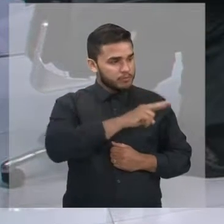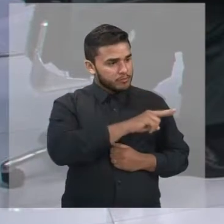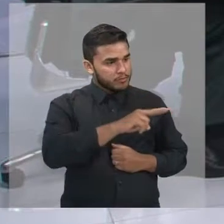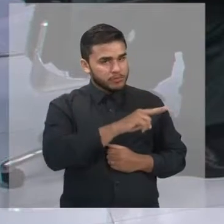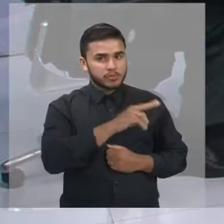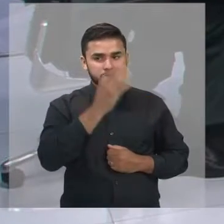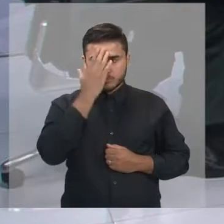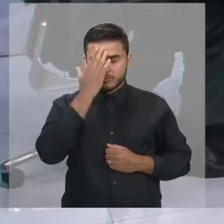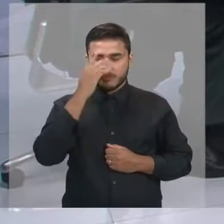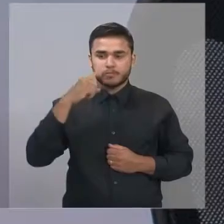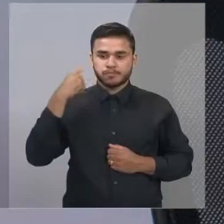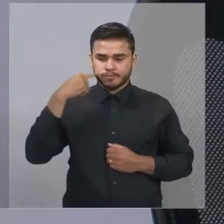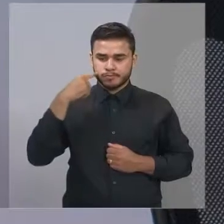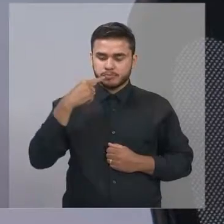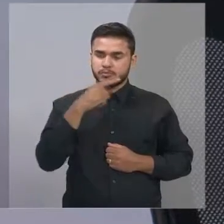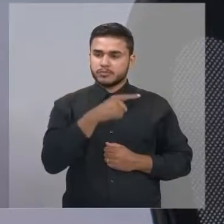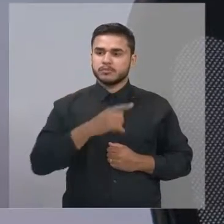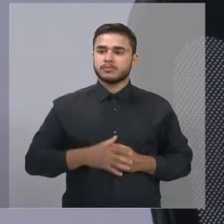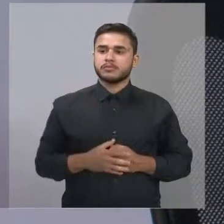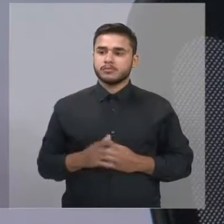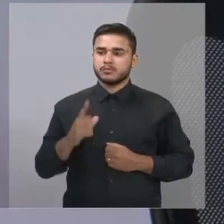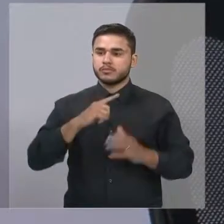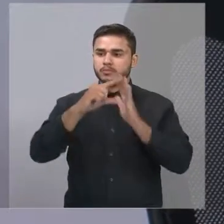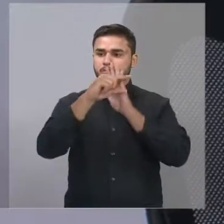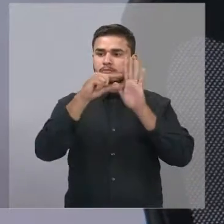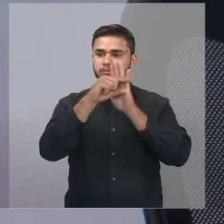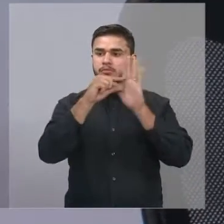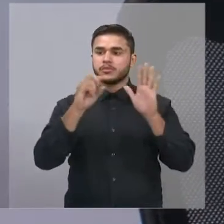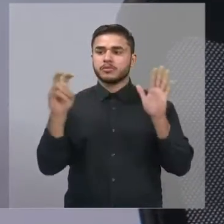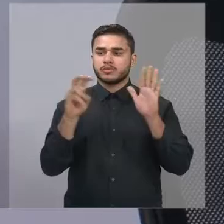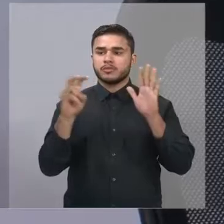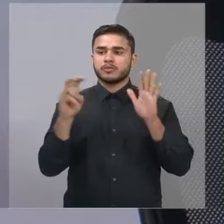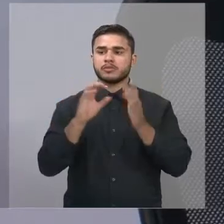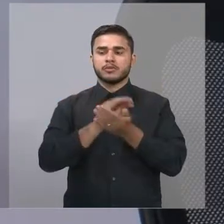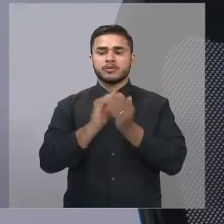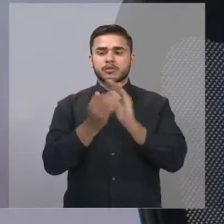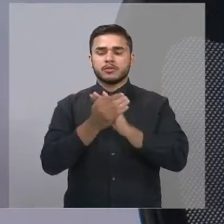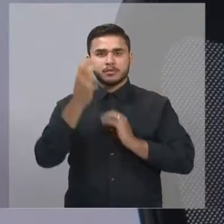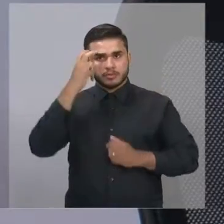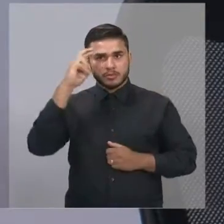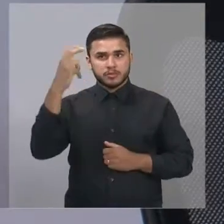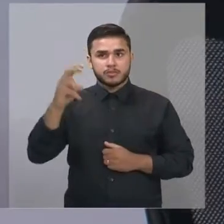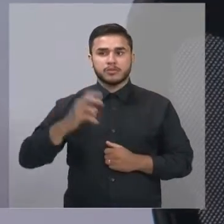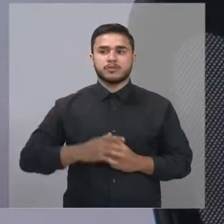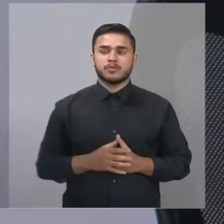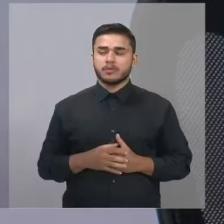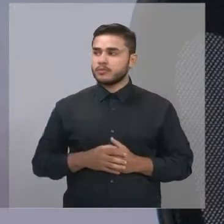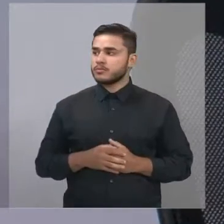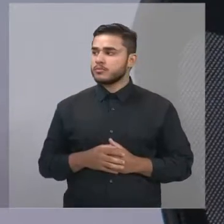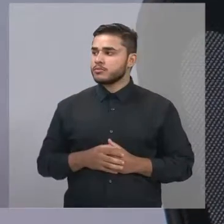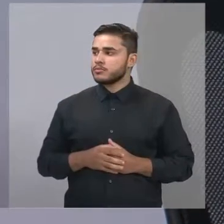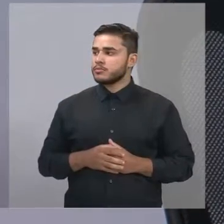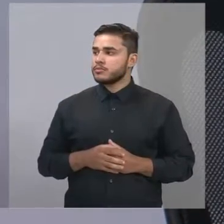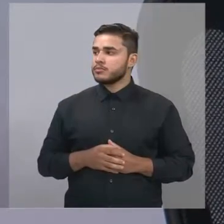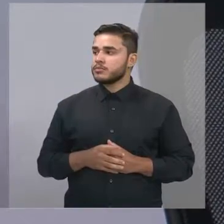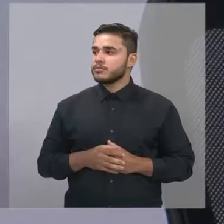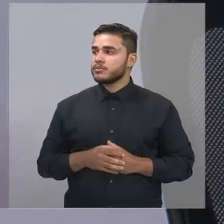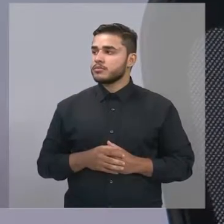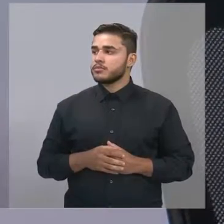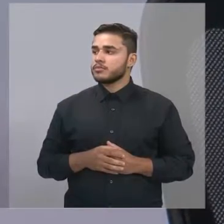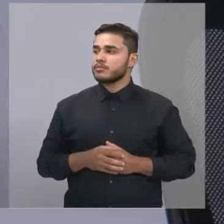nós temos no nosso artigo 5º uma garantia de liberdade às artes, à cultura, né, eu não sei